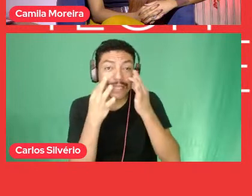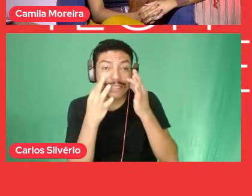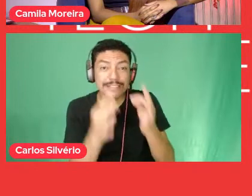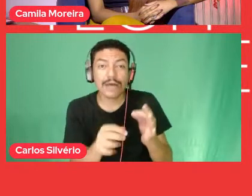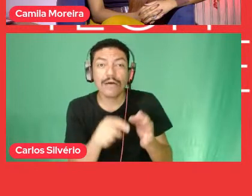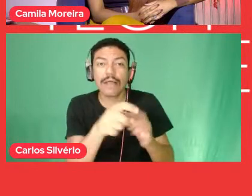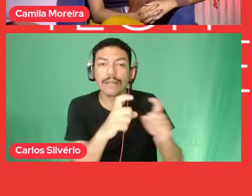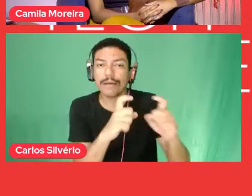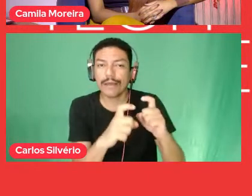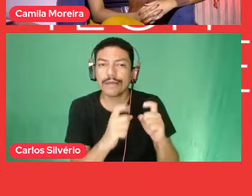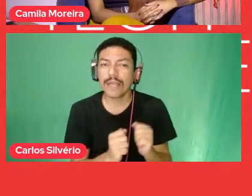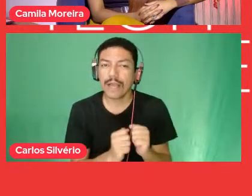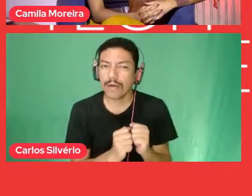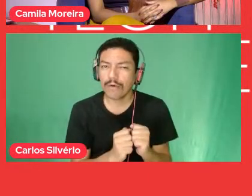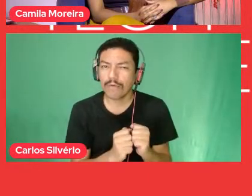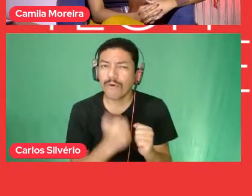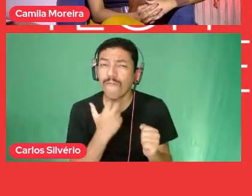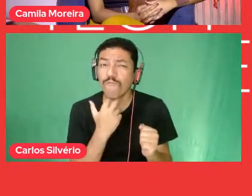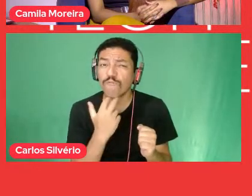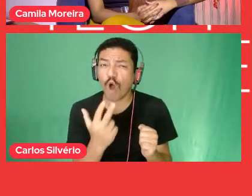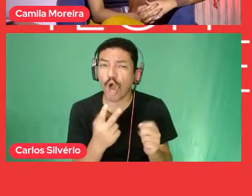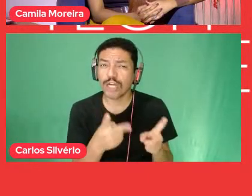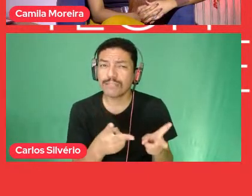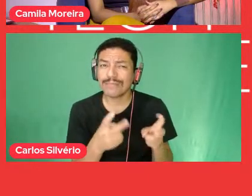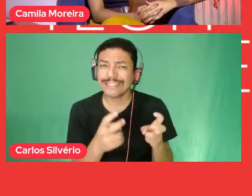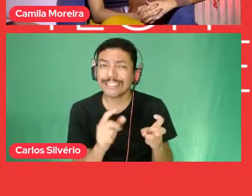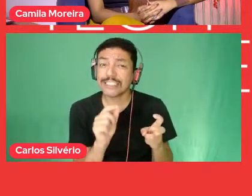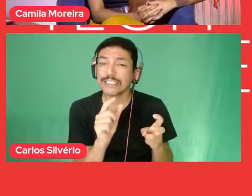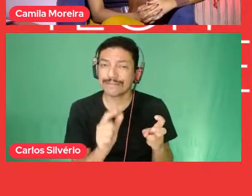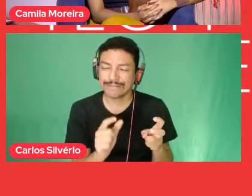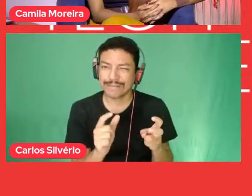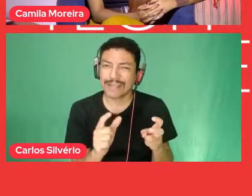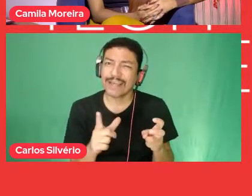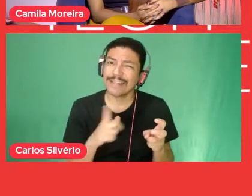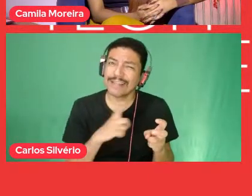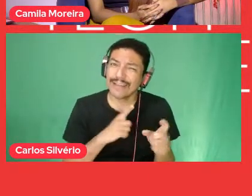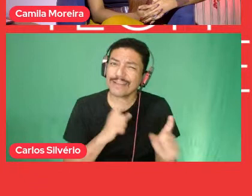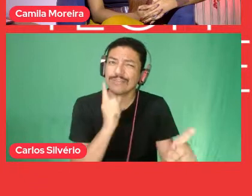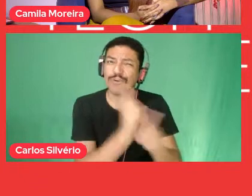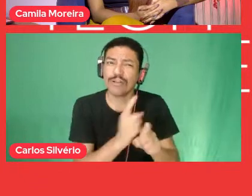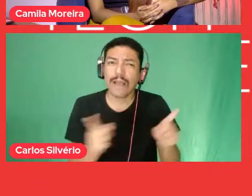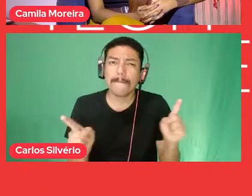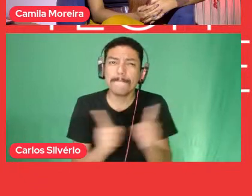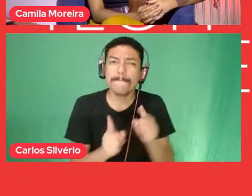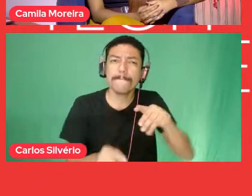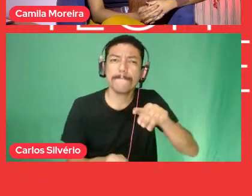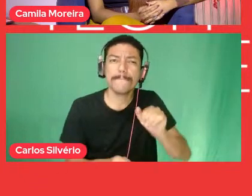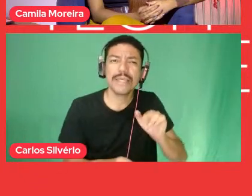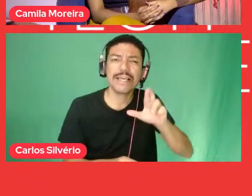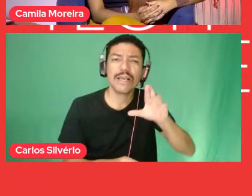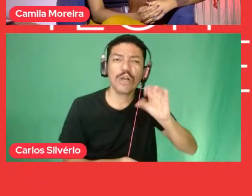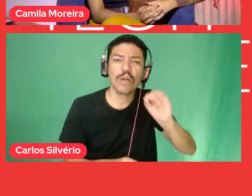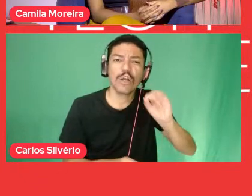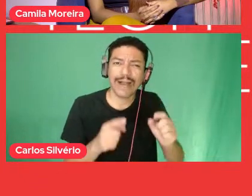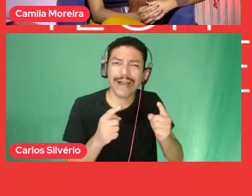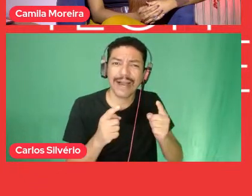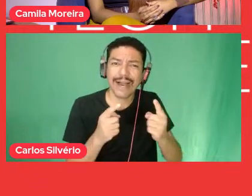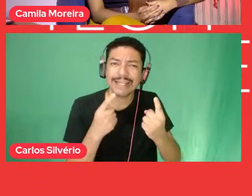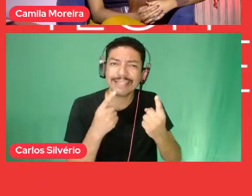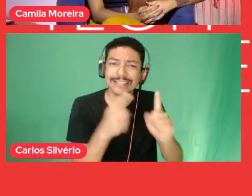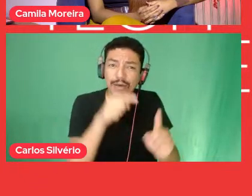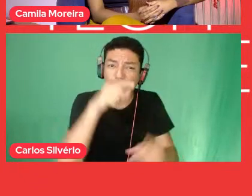Então, ainda é muito presente, né, microagressões nas reuniões, e de novo, dificilmente você vai ver dentro da sua